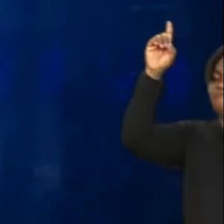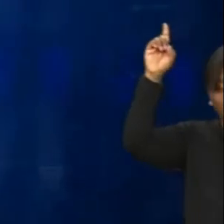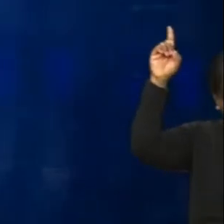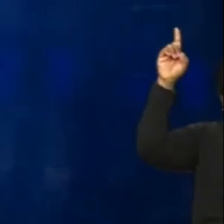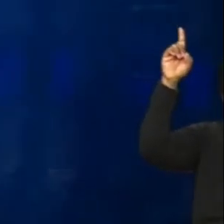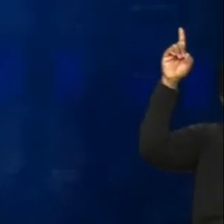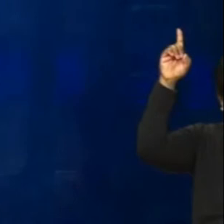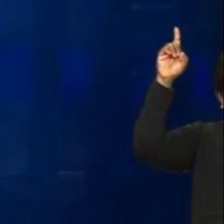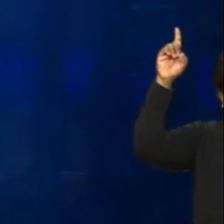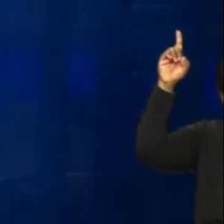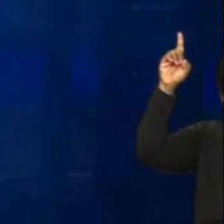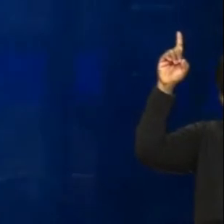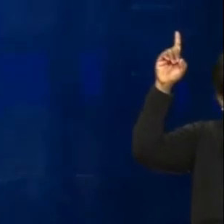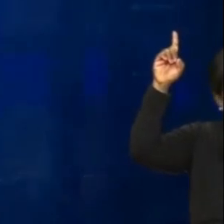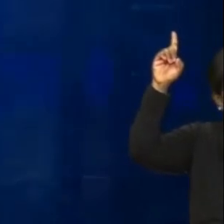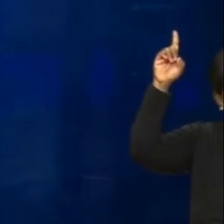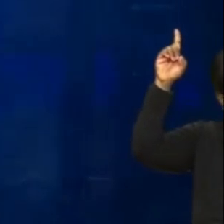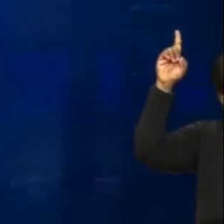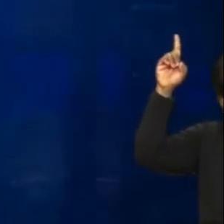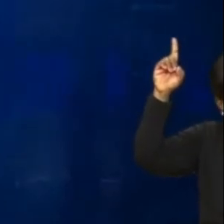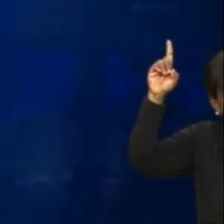E é bom que você saiba